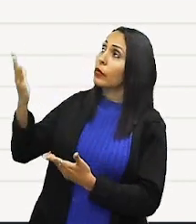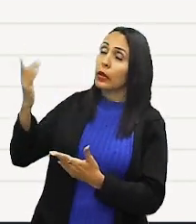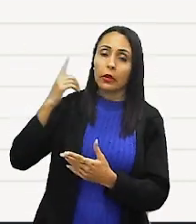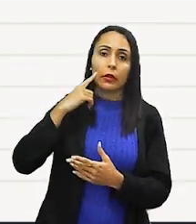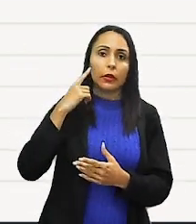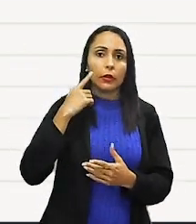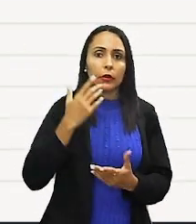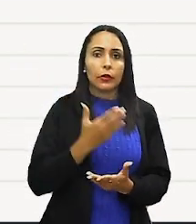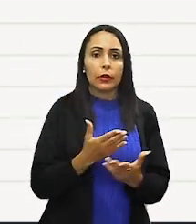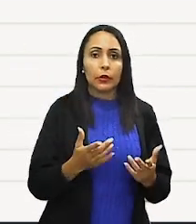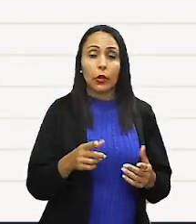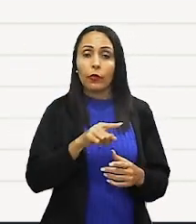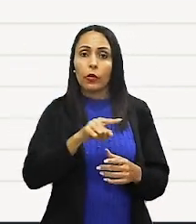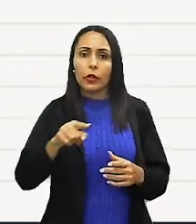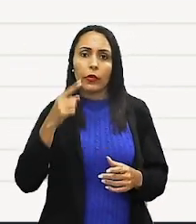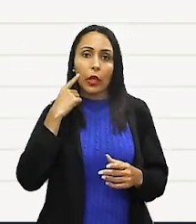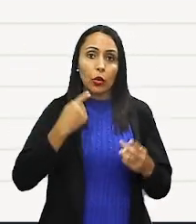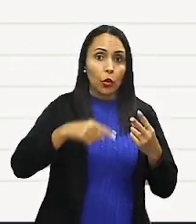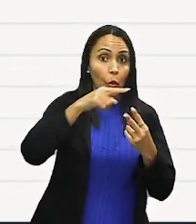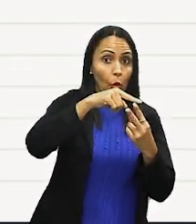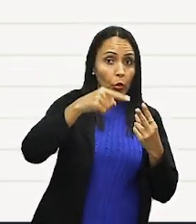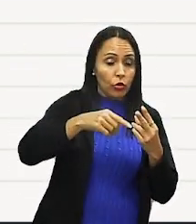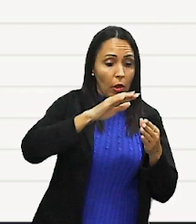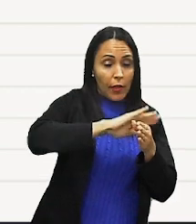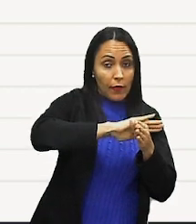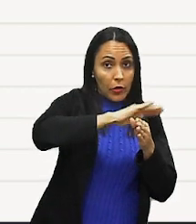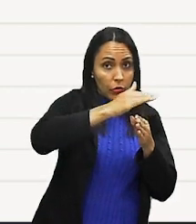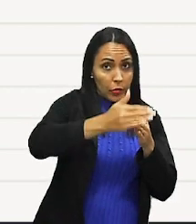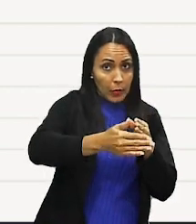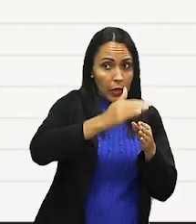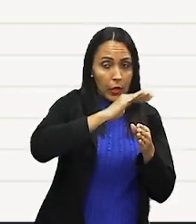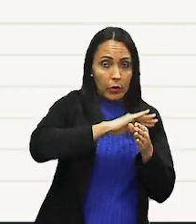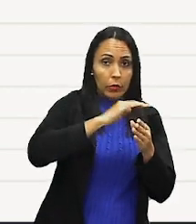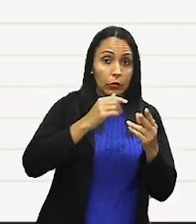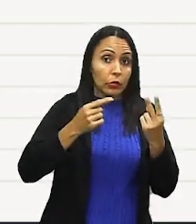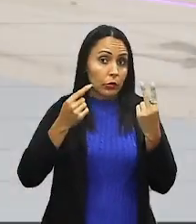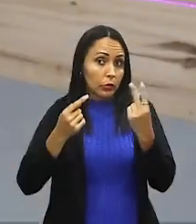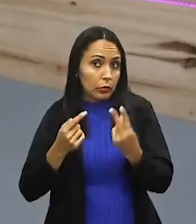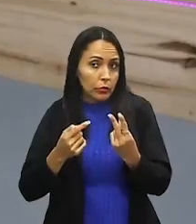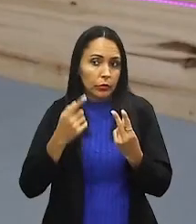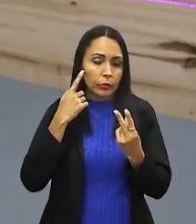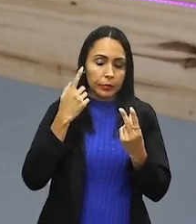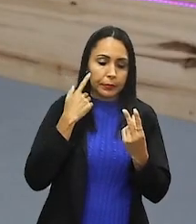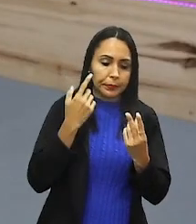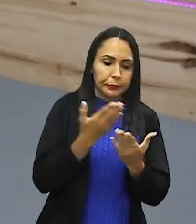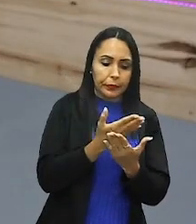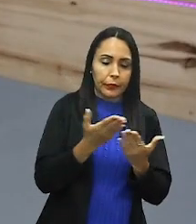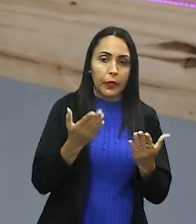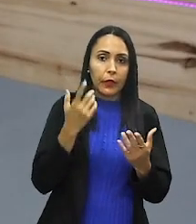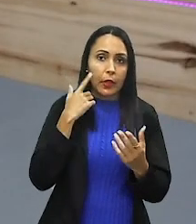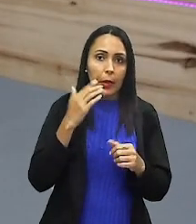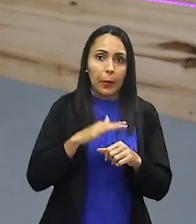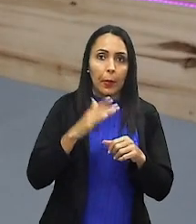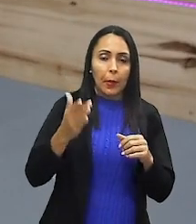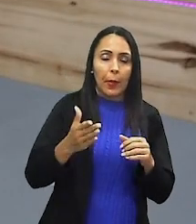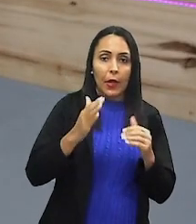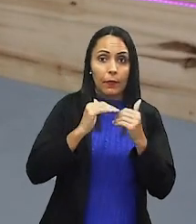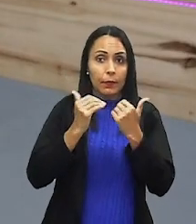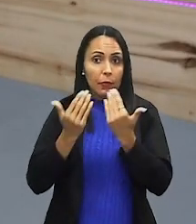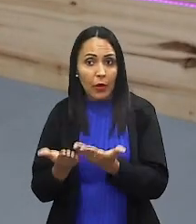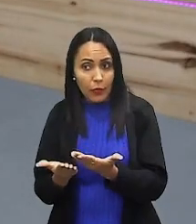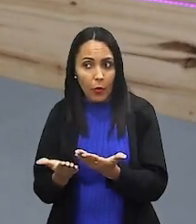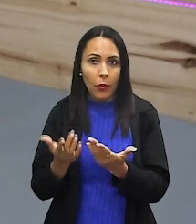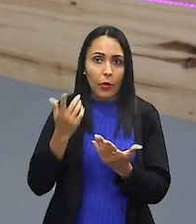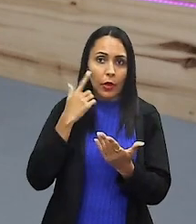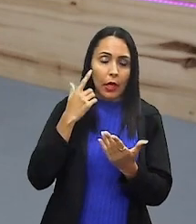nesse danado desse vírus você vê dois revestimentos, você vai ver que o revestimento mais externo é